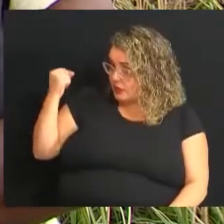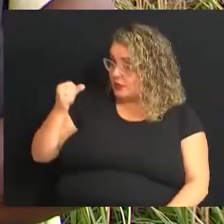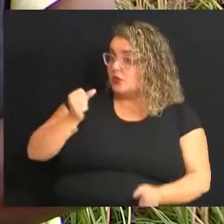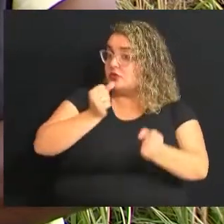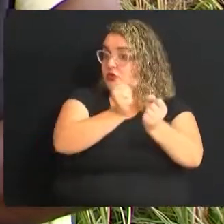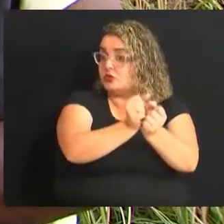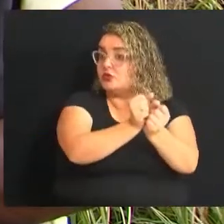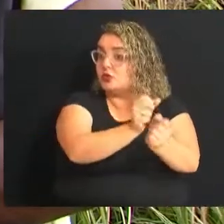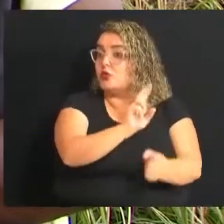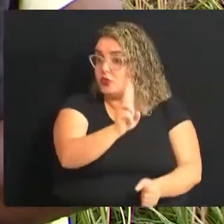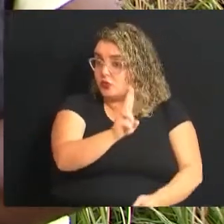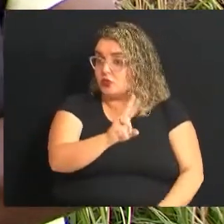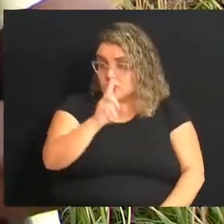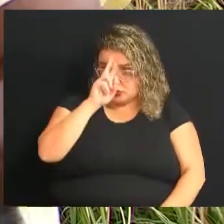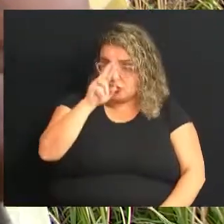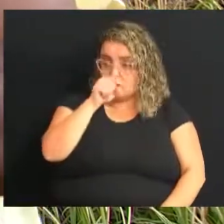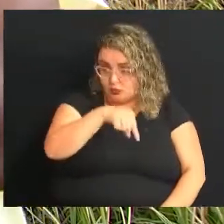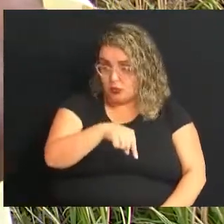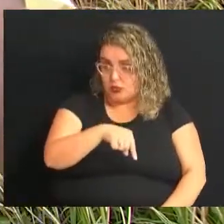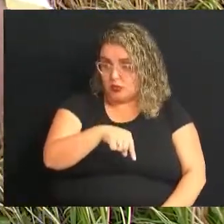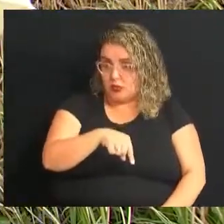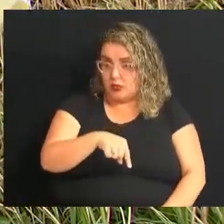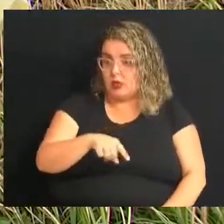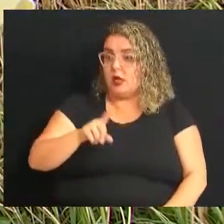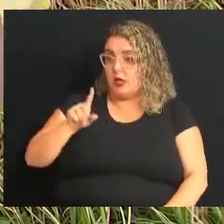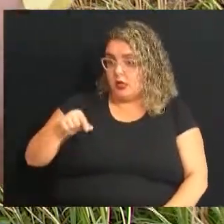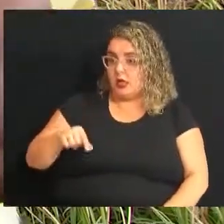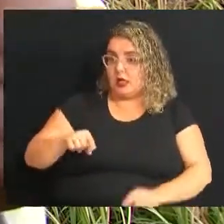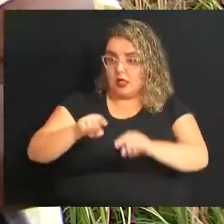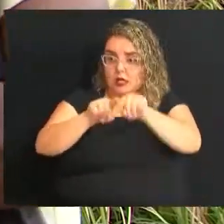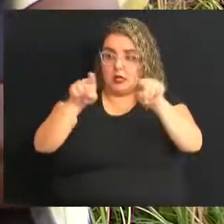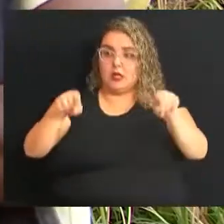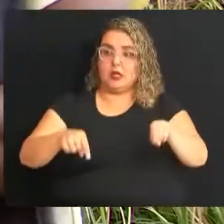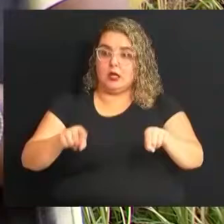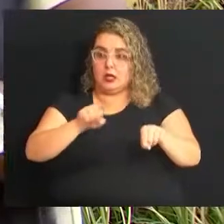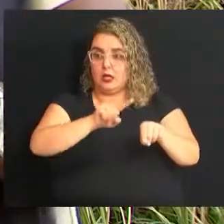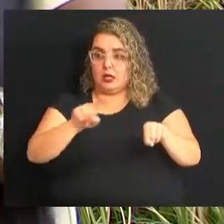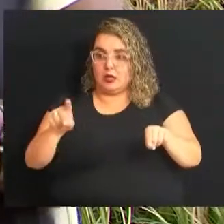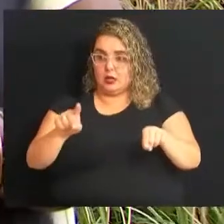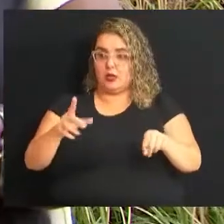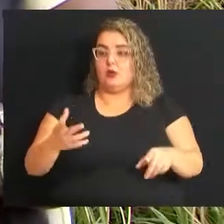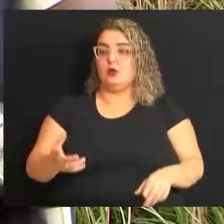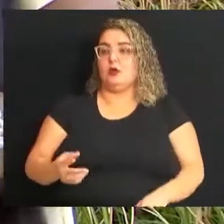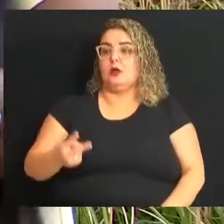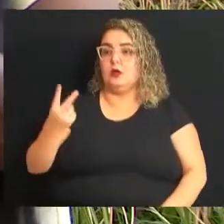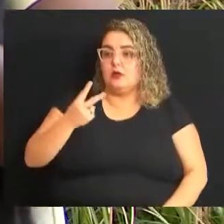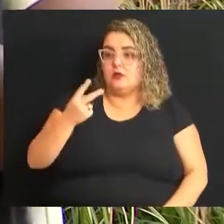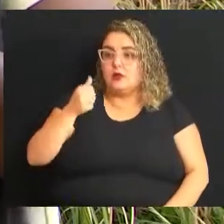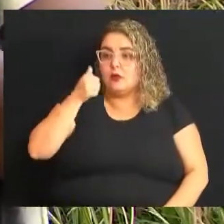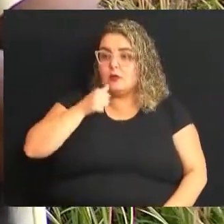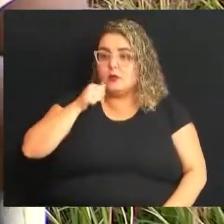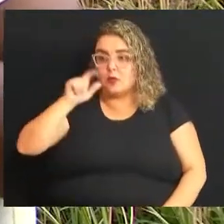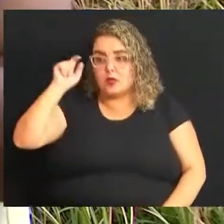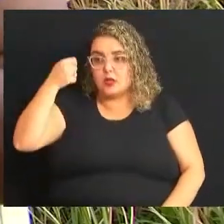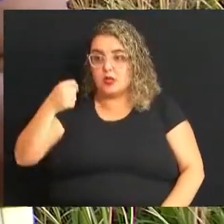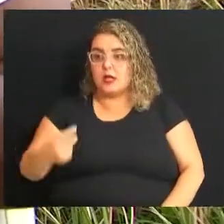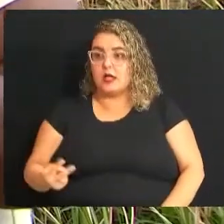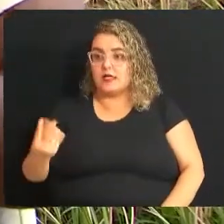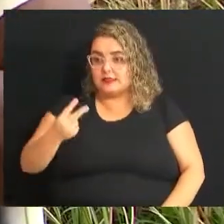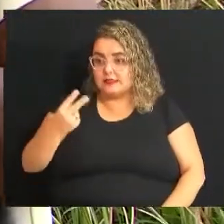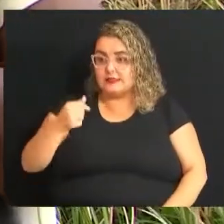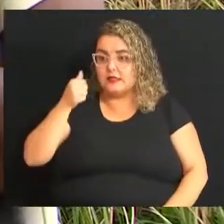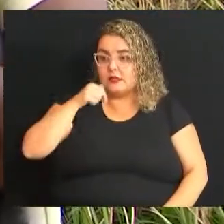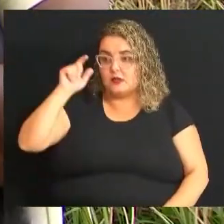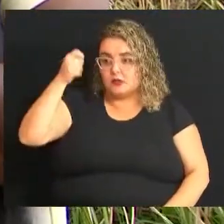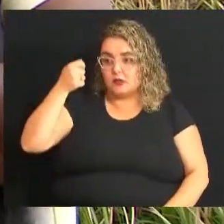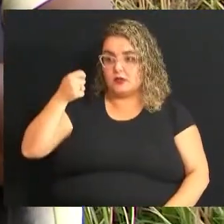levavam o sobrenome dos seus senhores, era isso? Na lápide da sepultura dela está lá. Ela foi a segunda mulher negra, a segunda negra